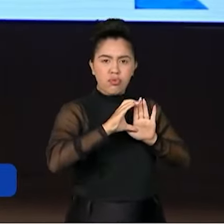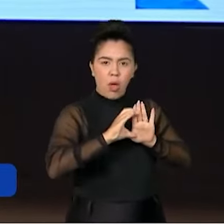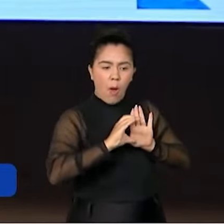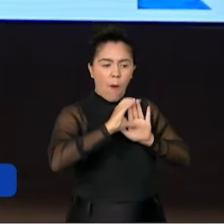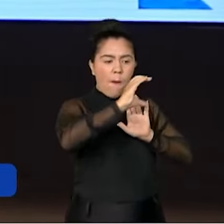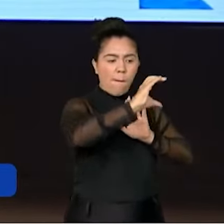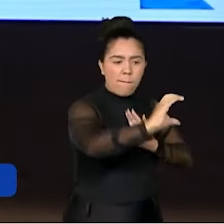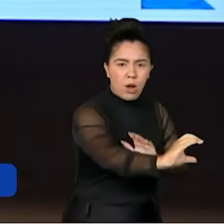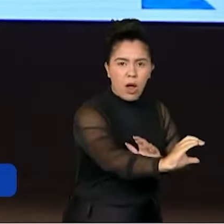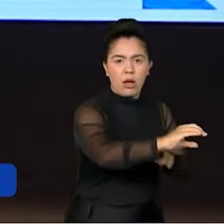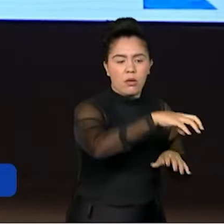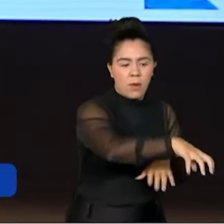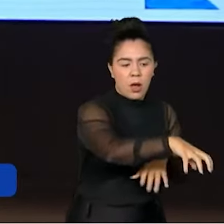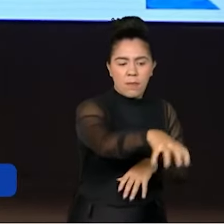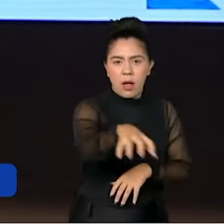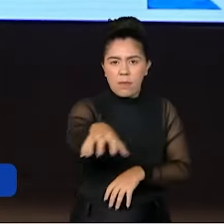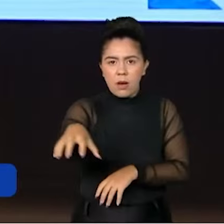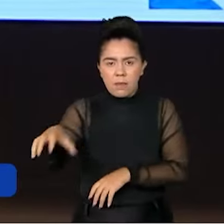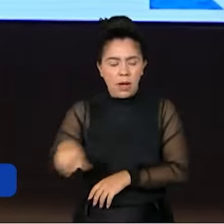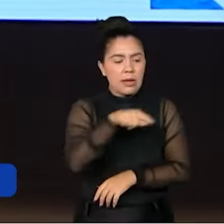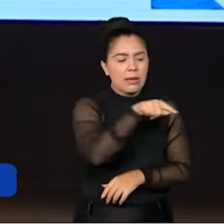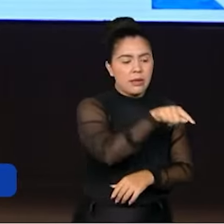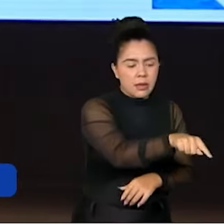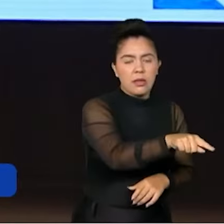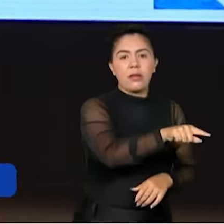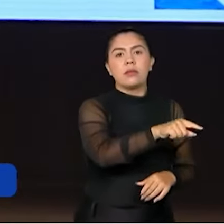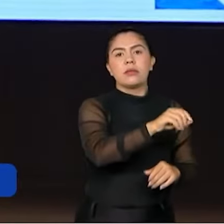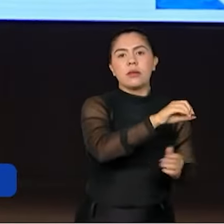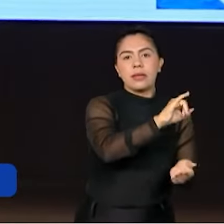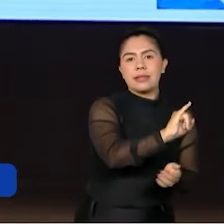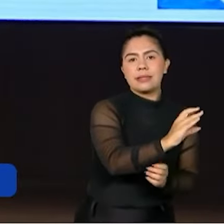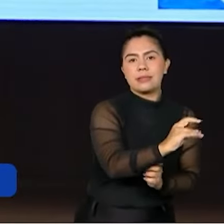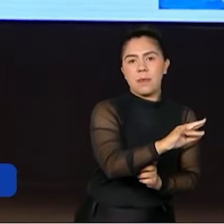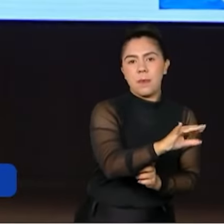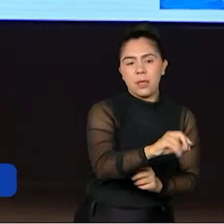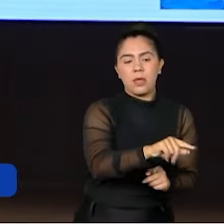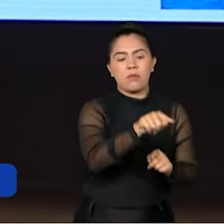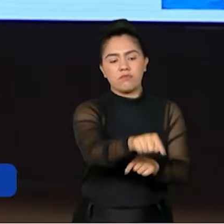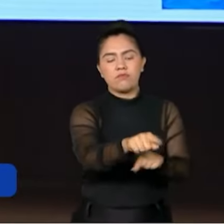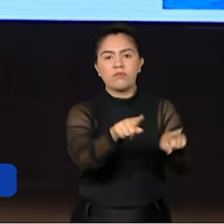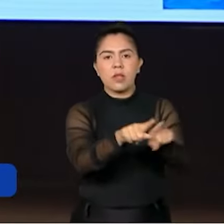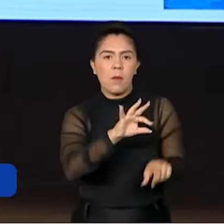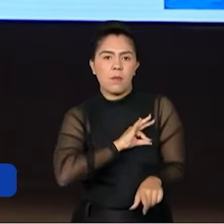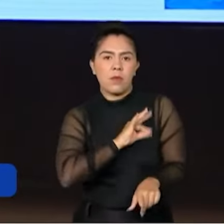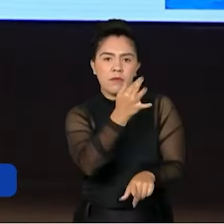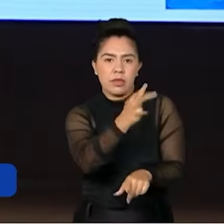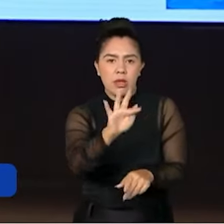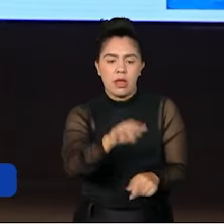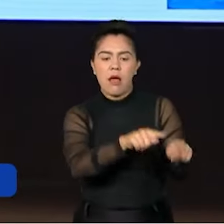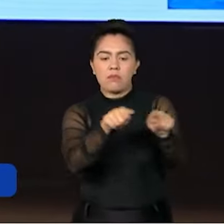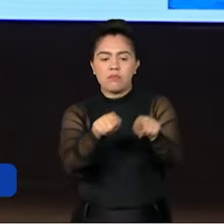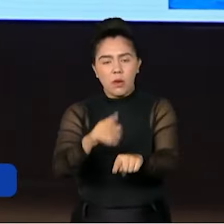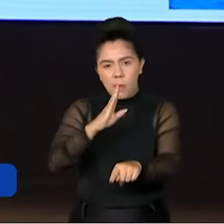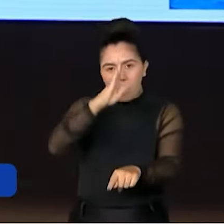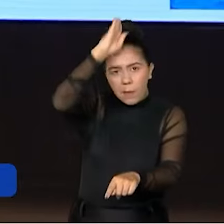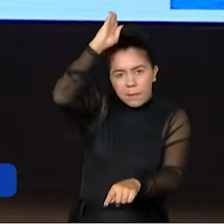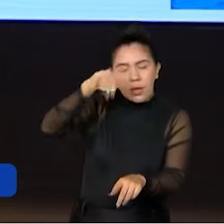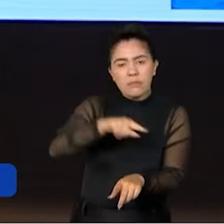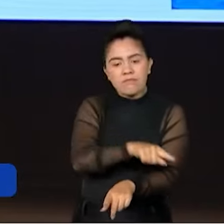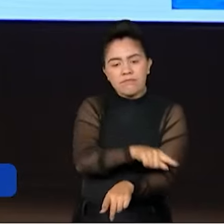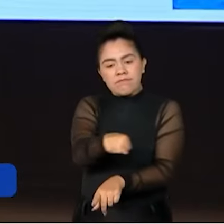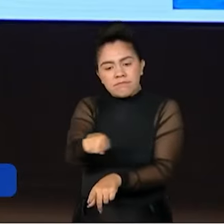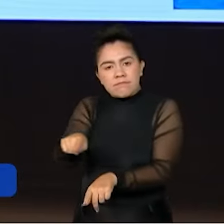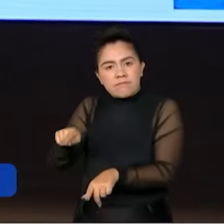do ICMBio, da Polícia Federal e também das Forças Armadas, e tudo isso depende de uma